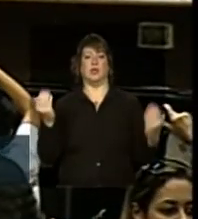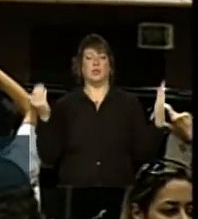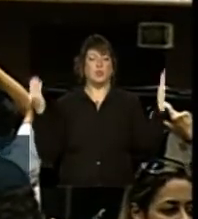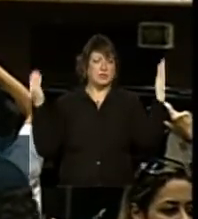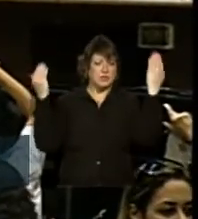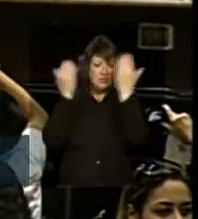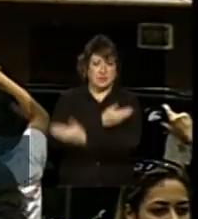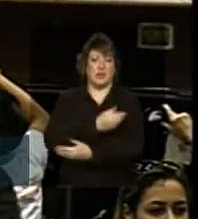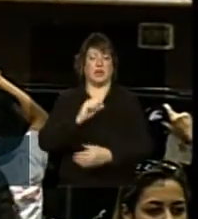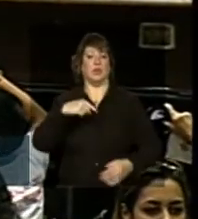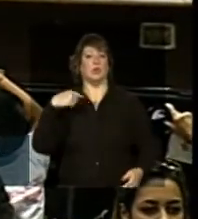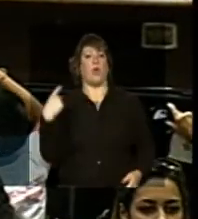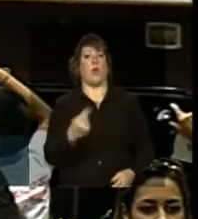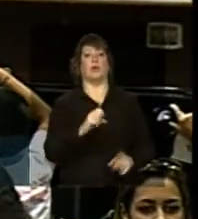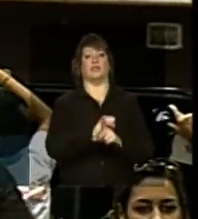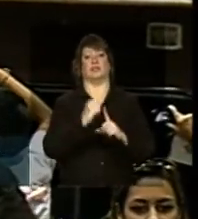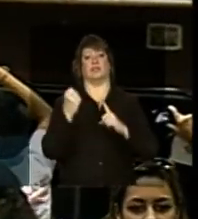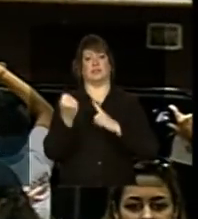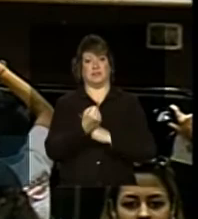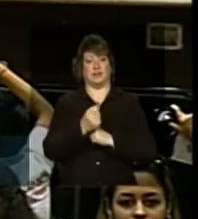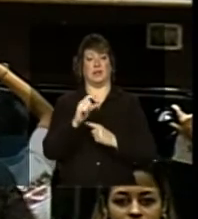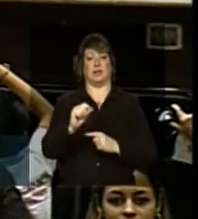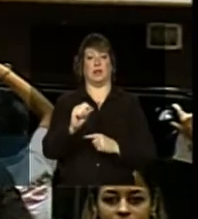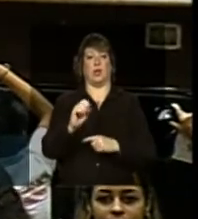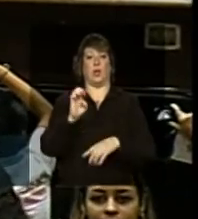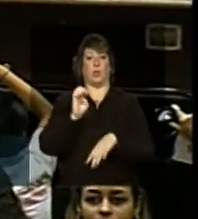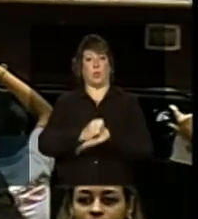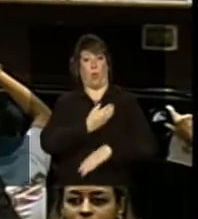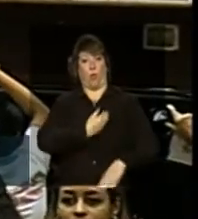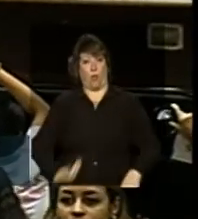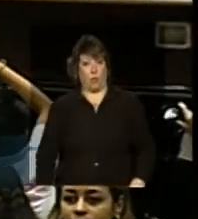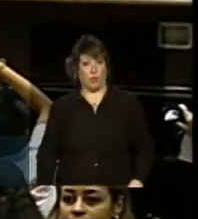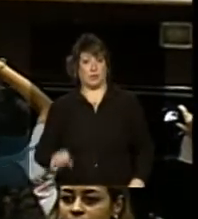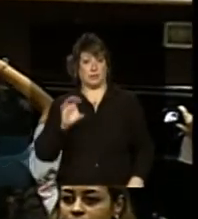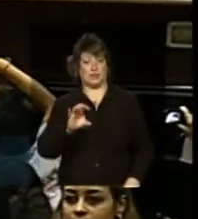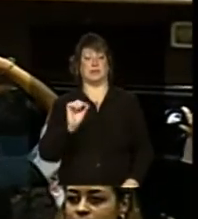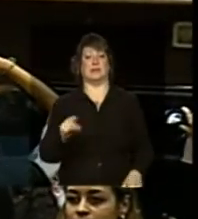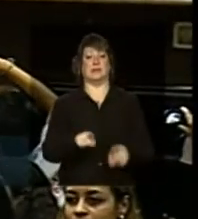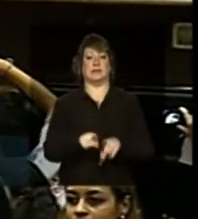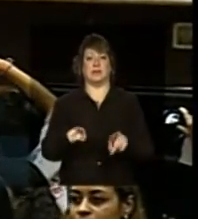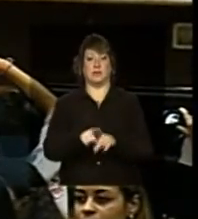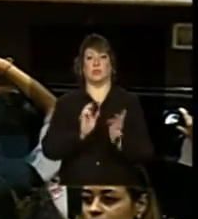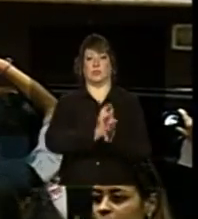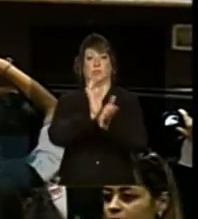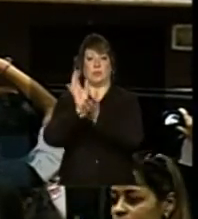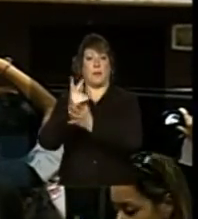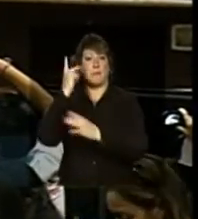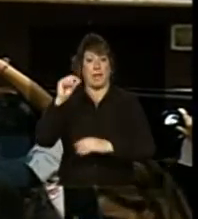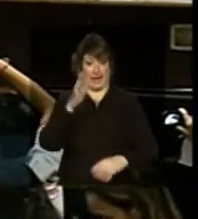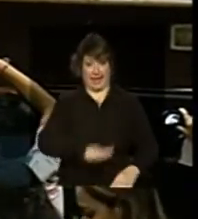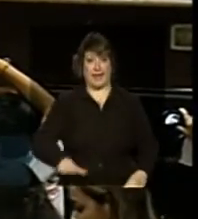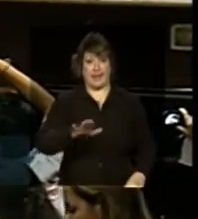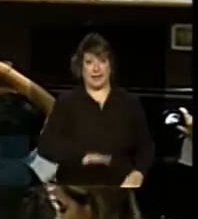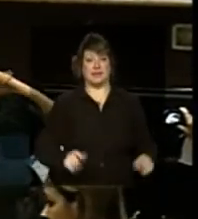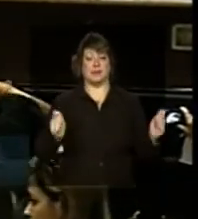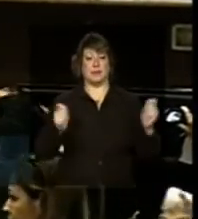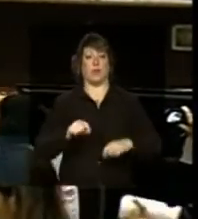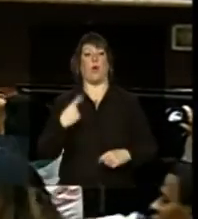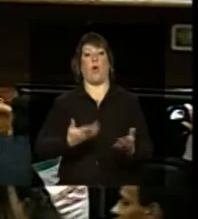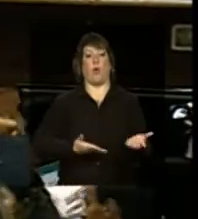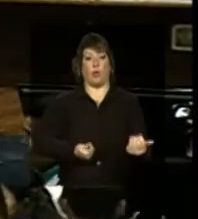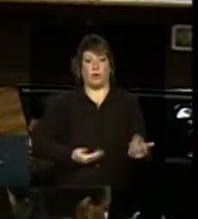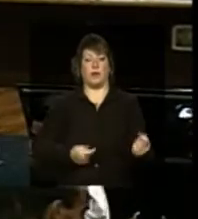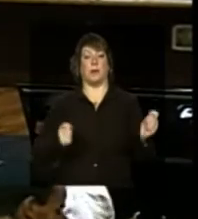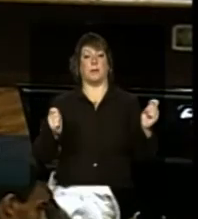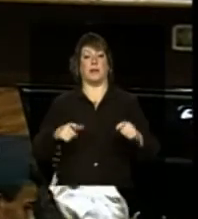olhos da sociedade, do Estado e das estruturas para que as crianças e